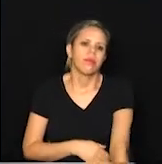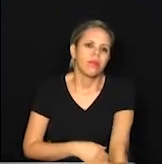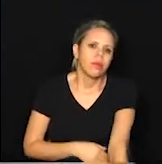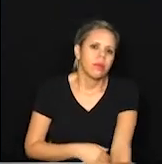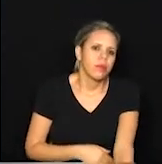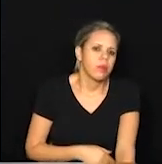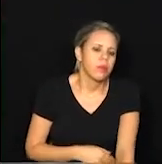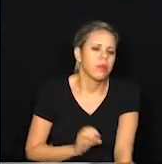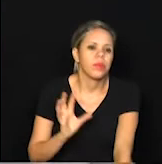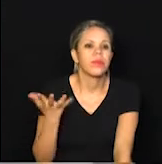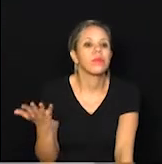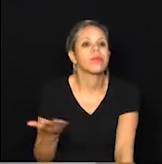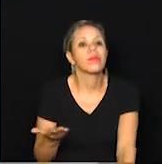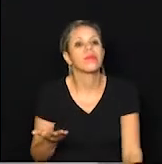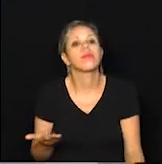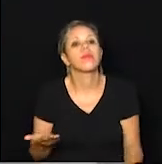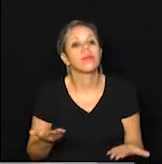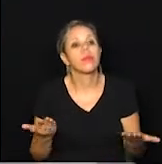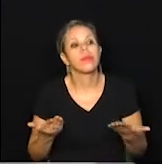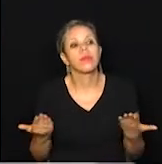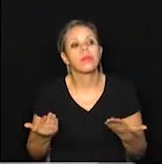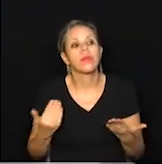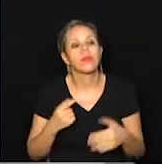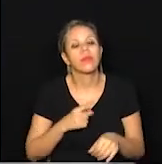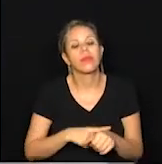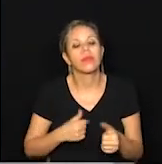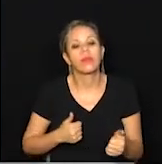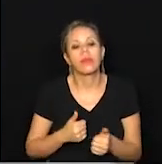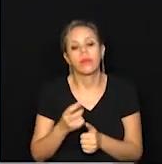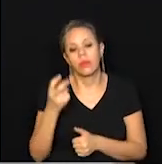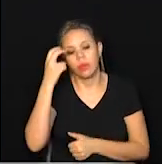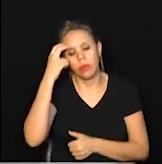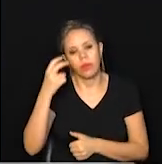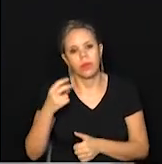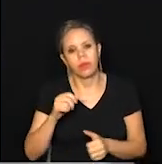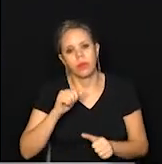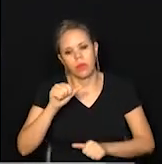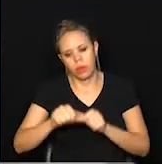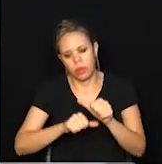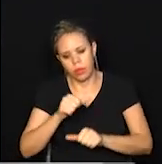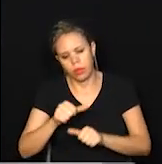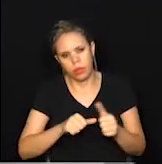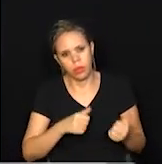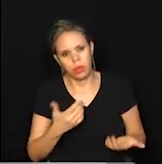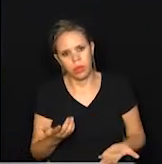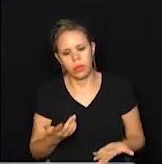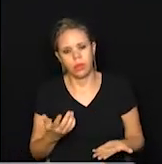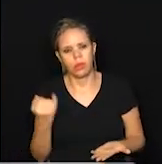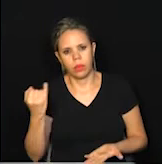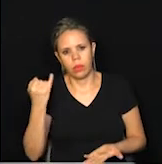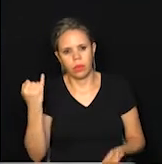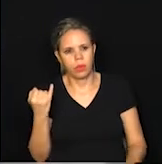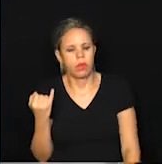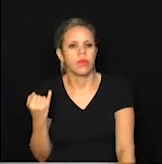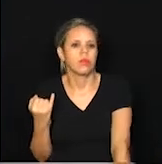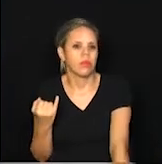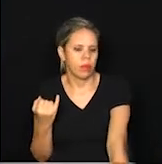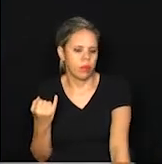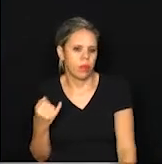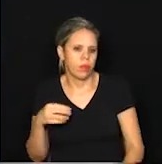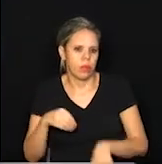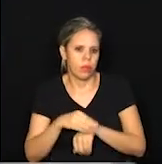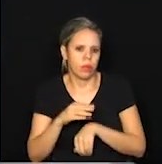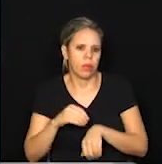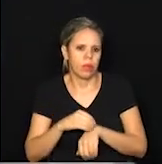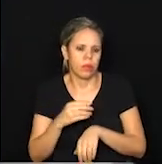o que acontece agora? Recentemente, o Conselho de Cultura passou por uma mudança significativa que trouxe uma